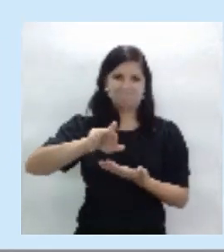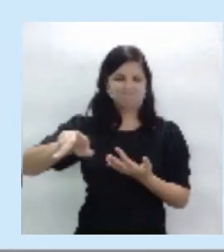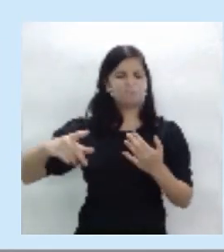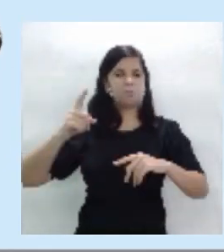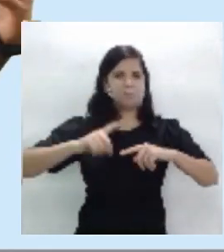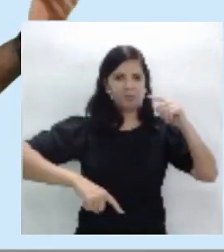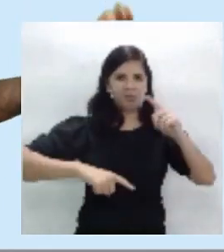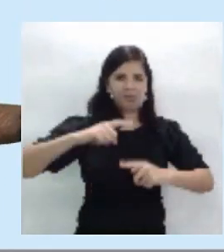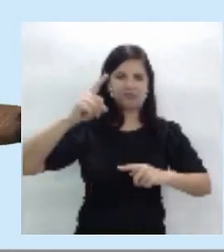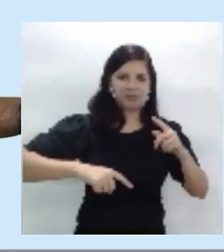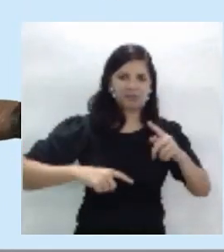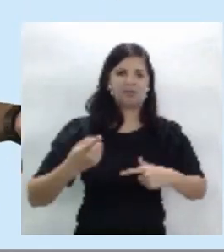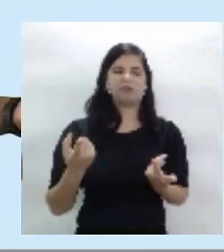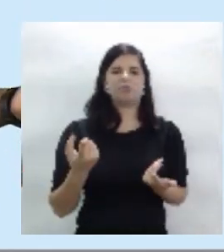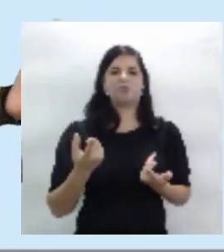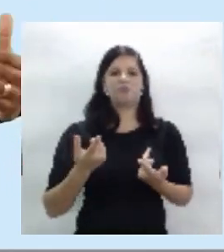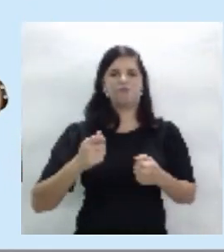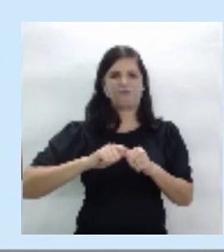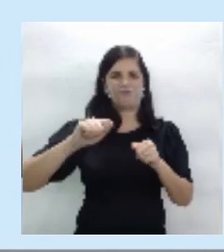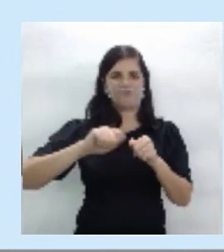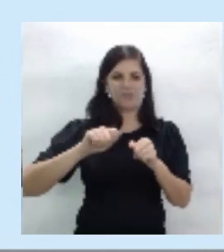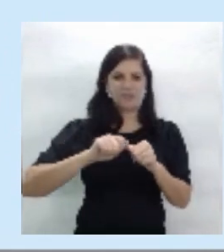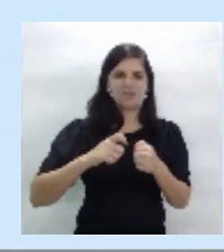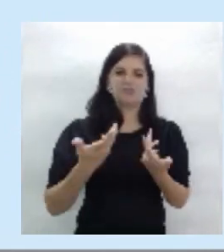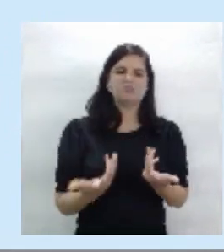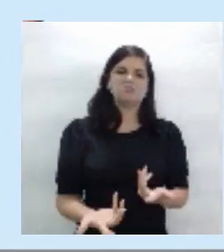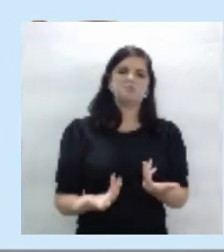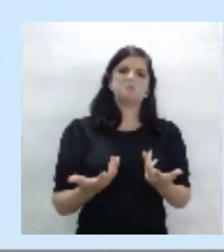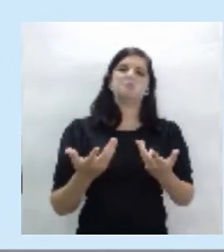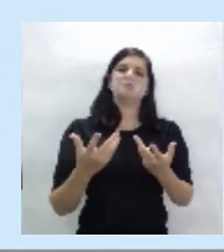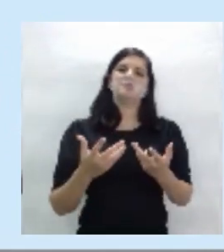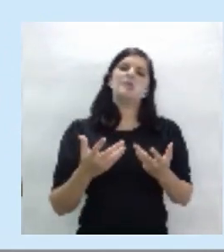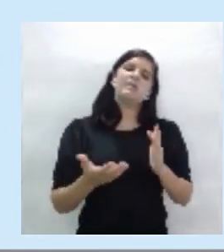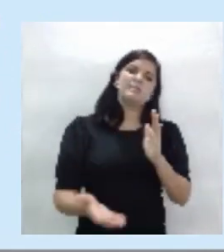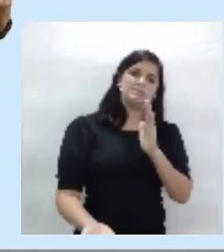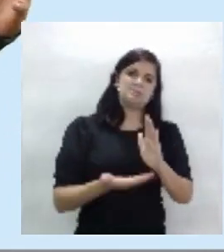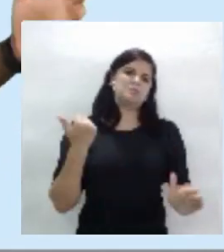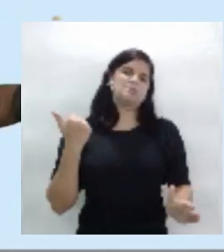e outros recursos que foram feitos, né, que foram usados,